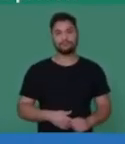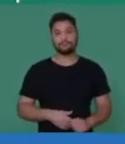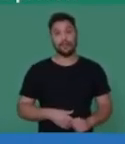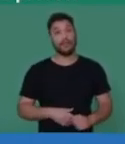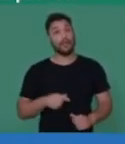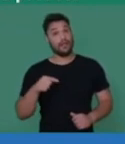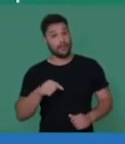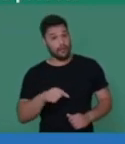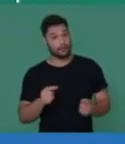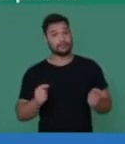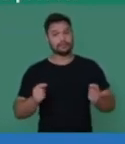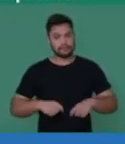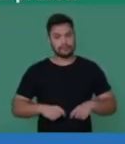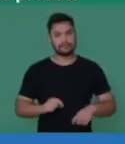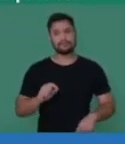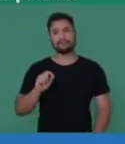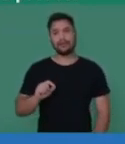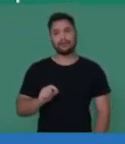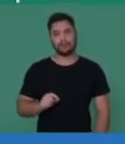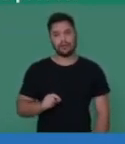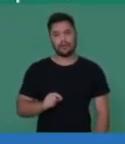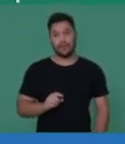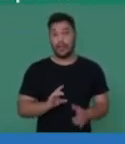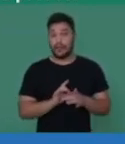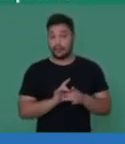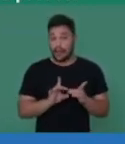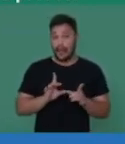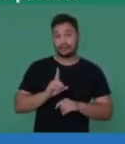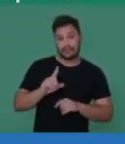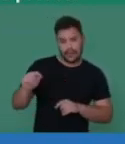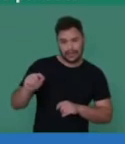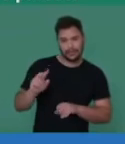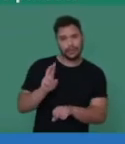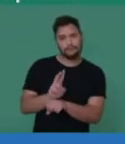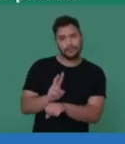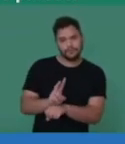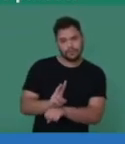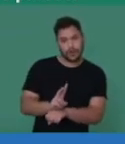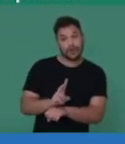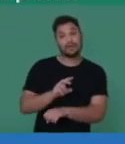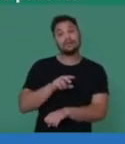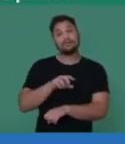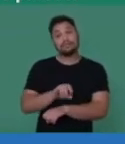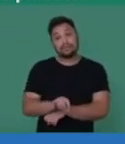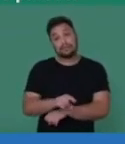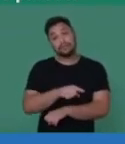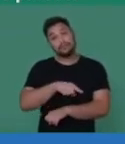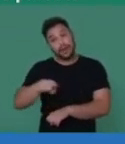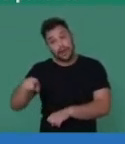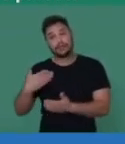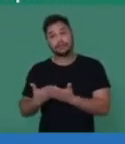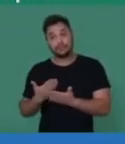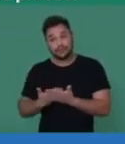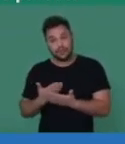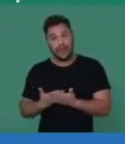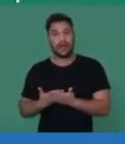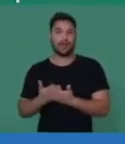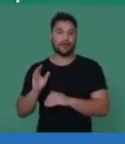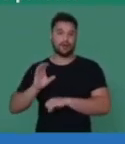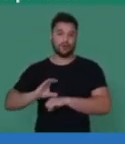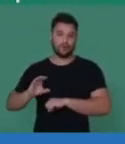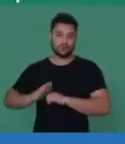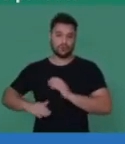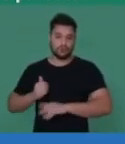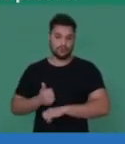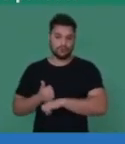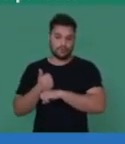que propõe a possibilidade de concessão da saída temporária para frequência a curso supletivo profissionalizante,